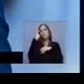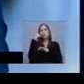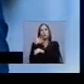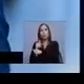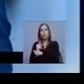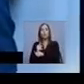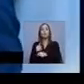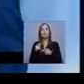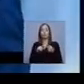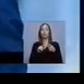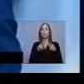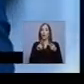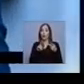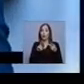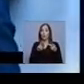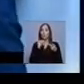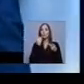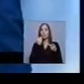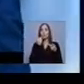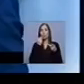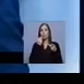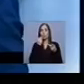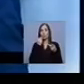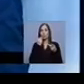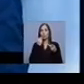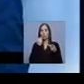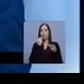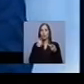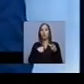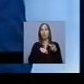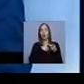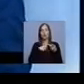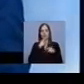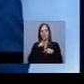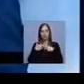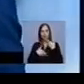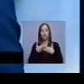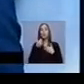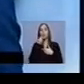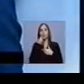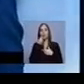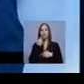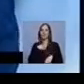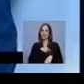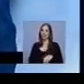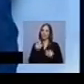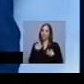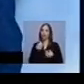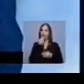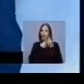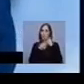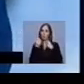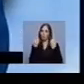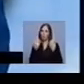é como é que nós fazemos o robô - o nosso combustível e faca nós temos a lamentar muito mal hoje conheço